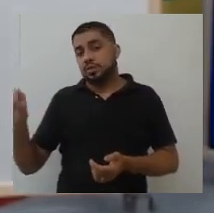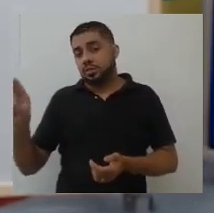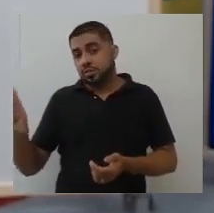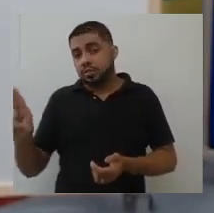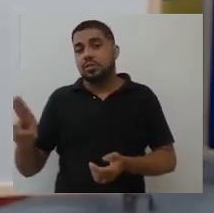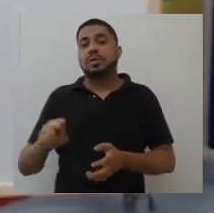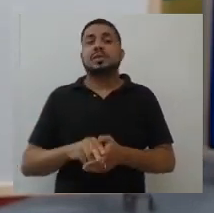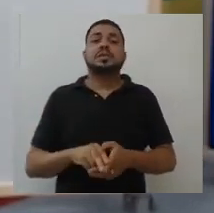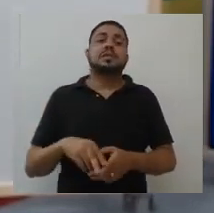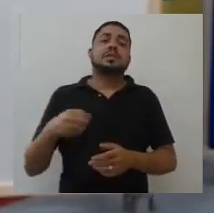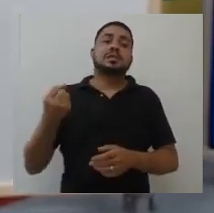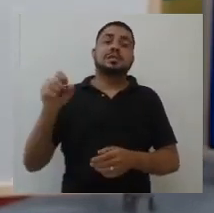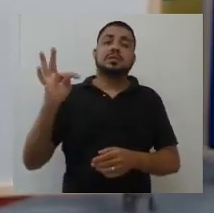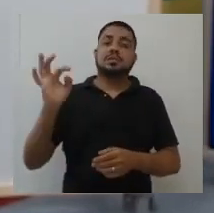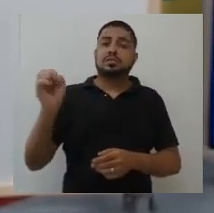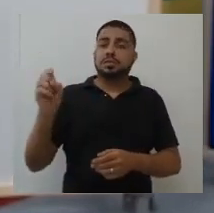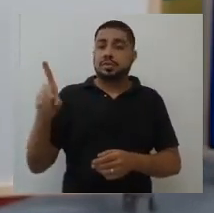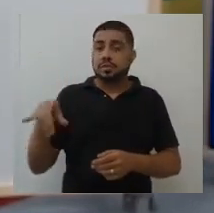study?